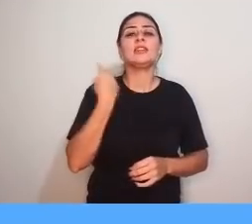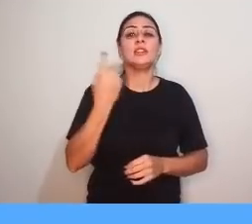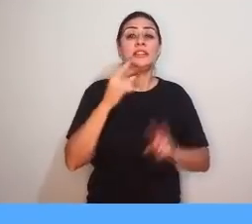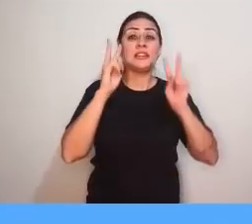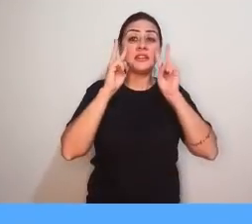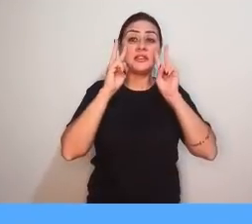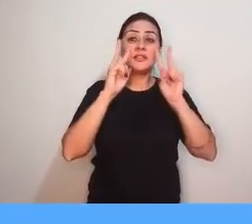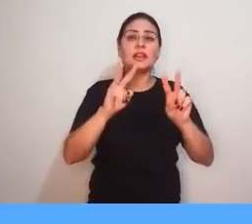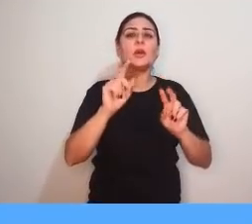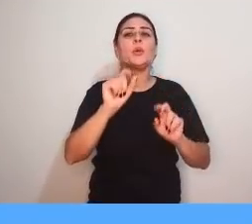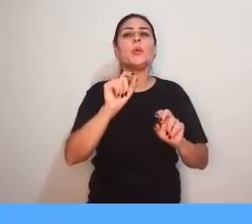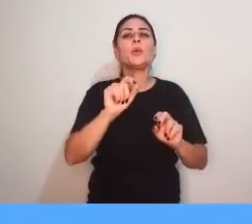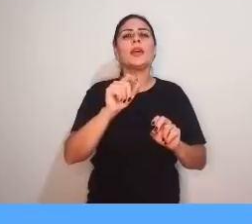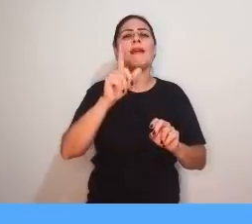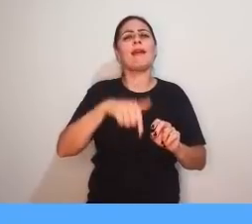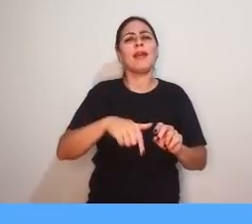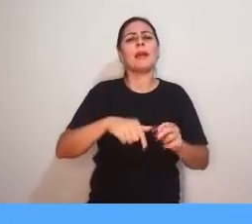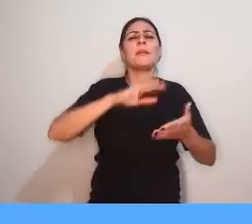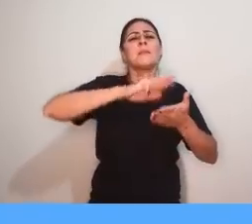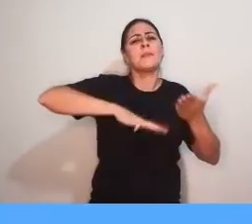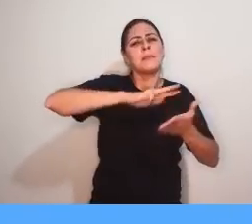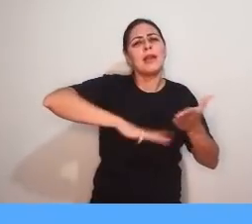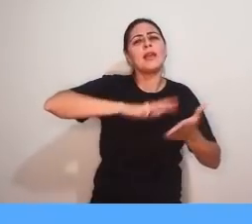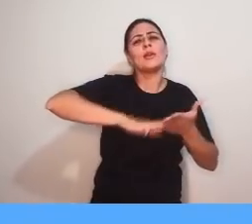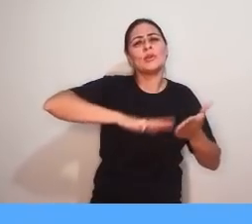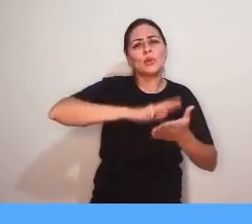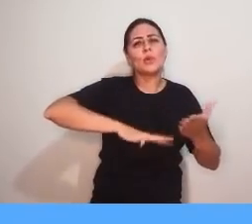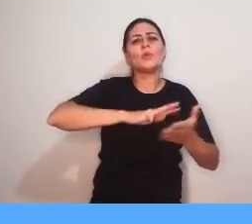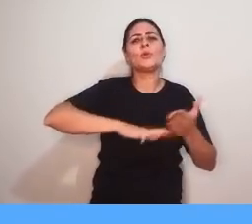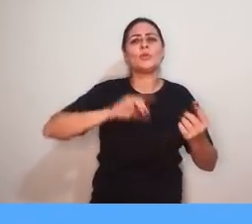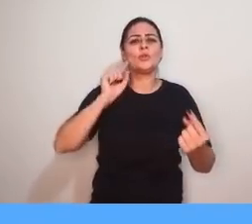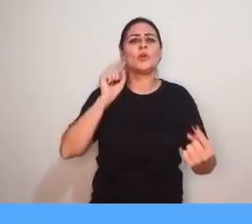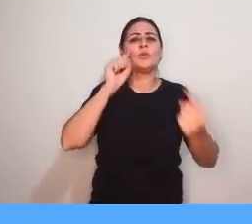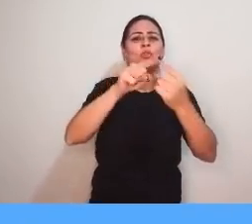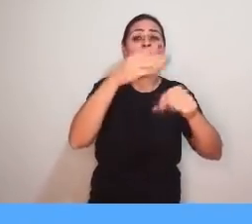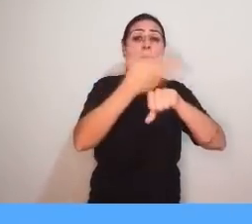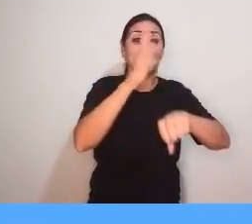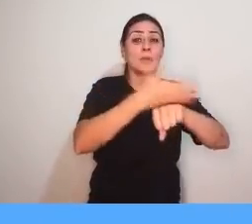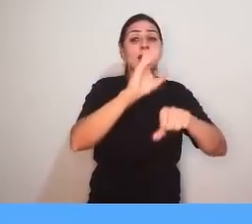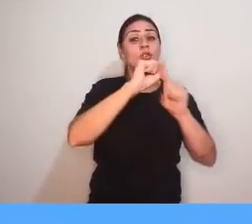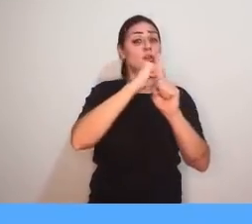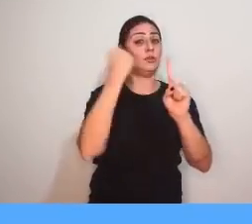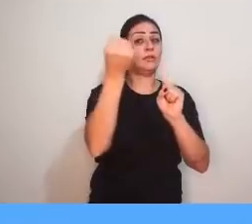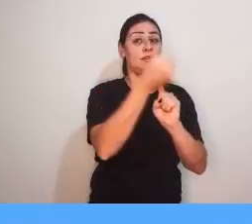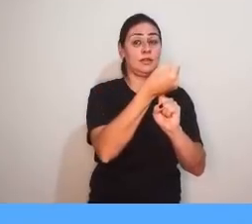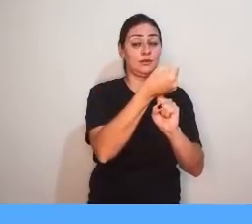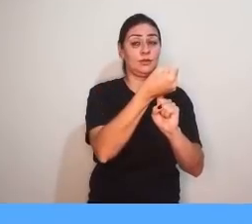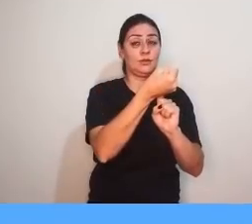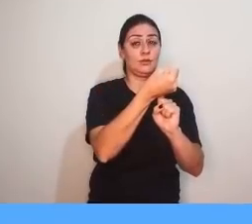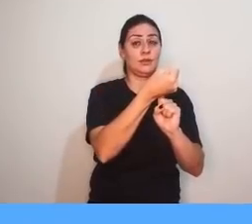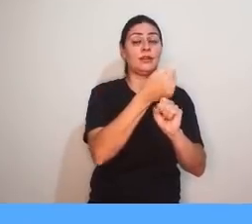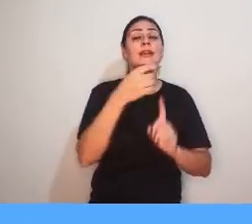arcabouço metodológico que vai na direção da prática social, tá? Quando eu olho para